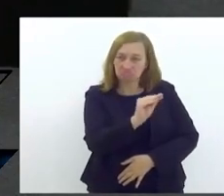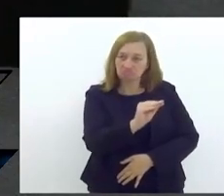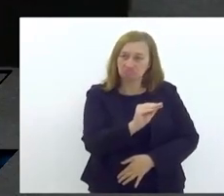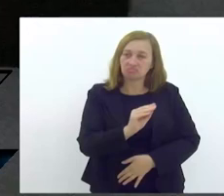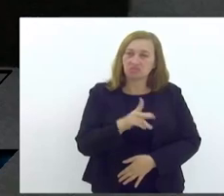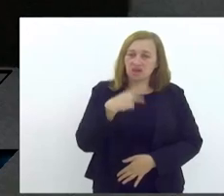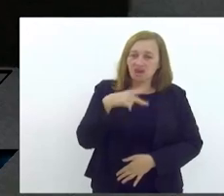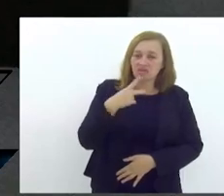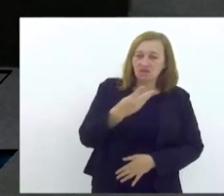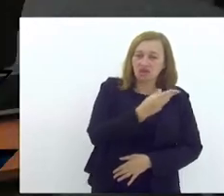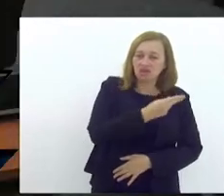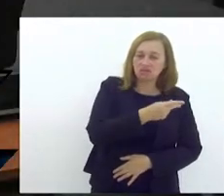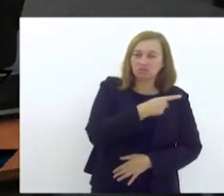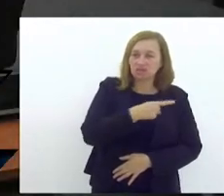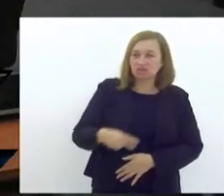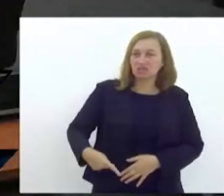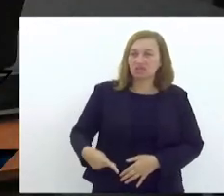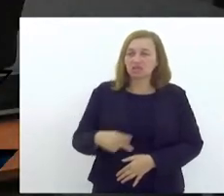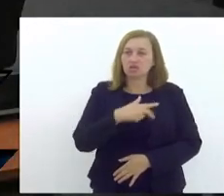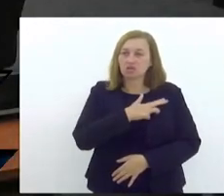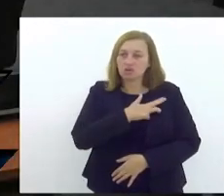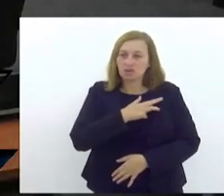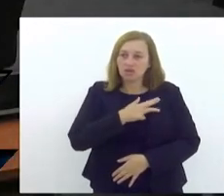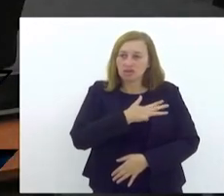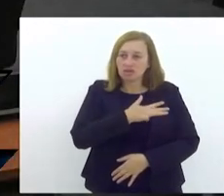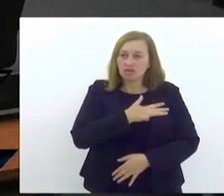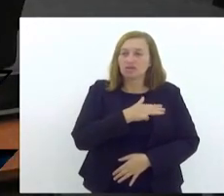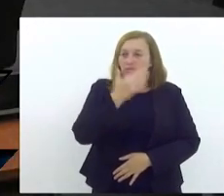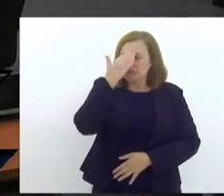colocação do presidente Lula Obrigado presidente